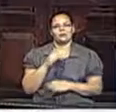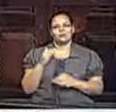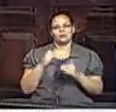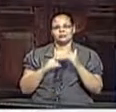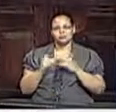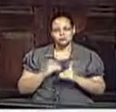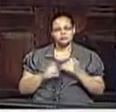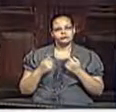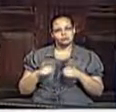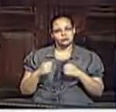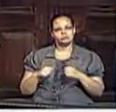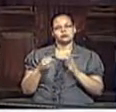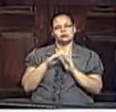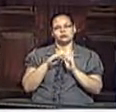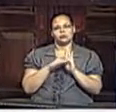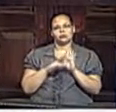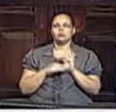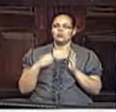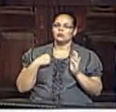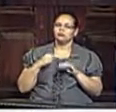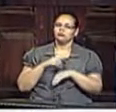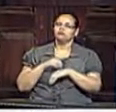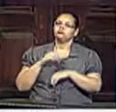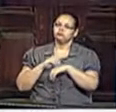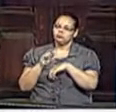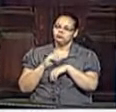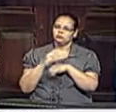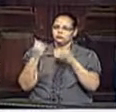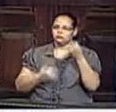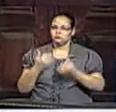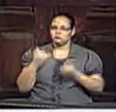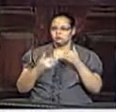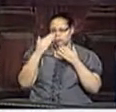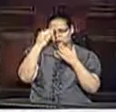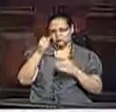temos que abraçar essa agenda. Era isso que eu tinha que colocar e obrigado, senhor presidente. Seguimos as discussões.